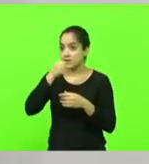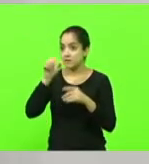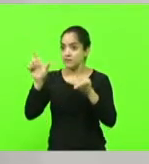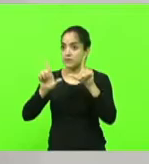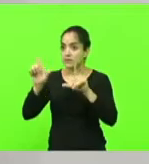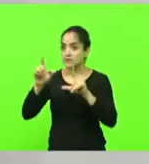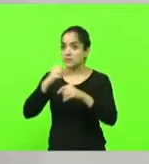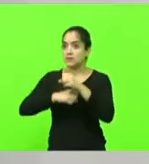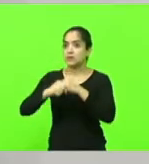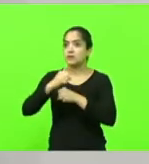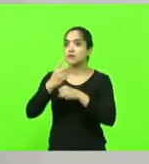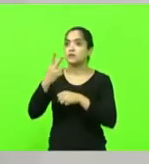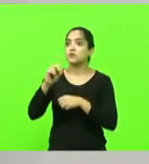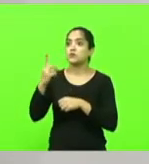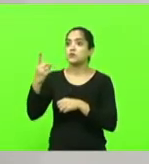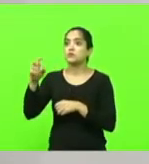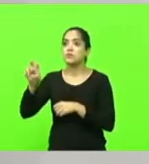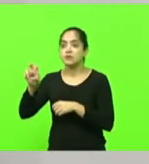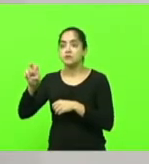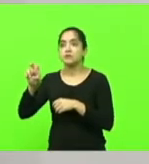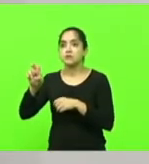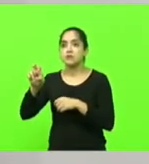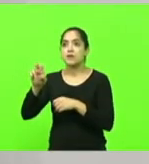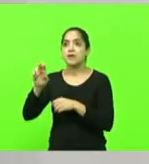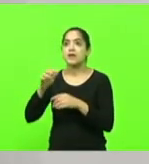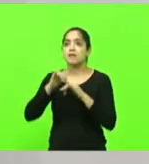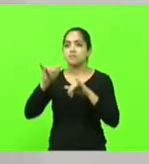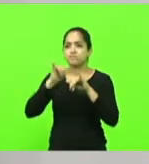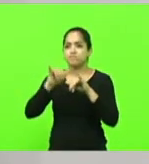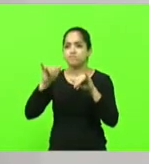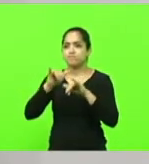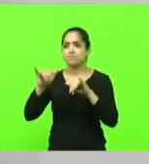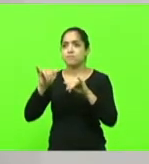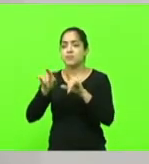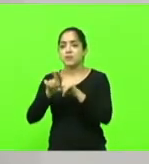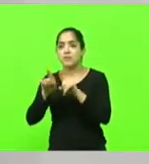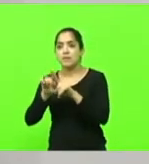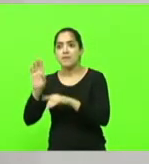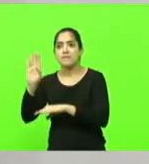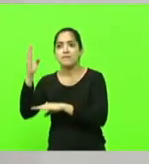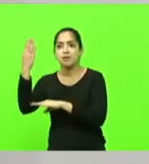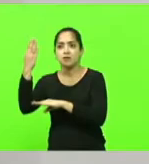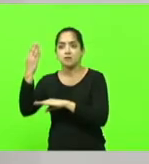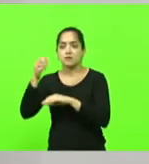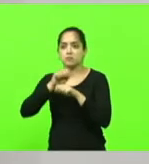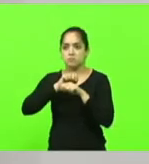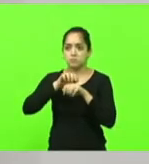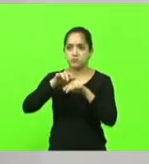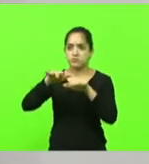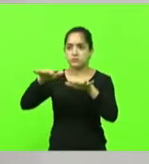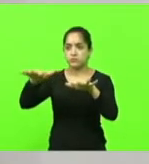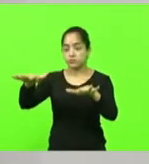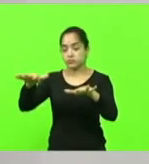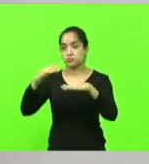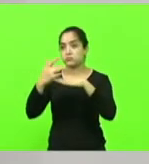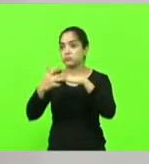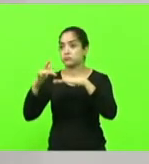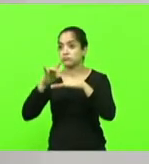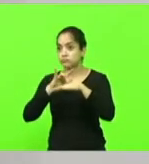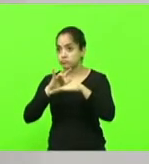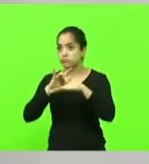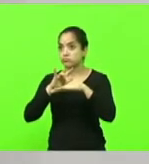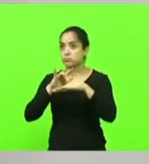ele foi contundente contra as fake news e ações criminosas que disseminaram pelas redes sociais para